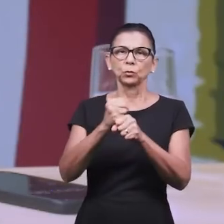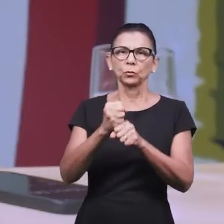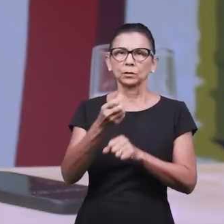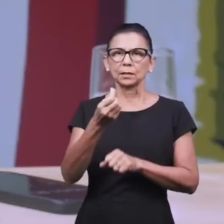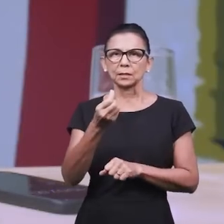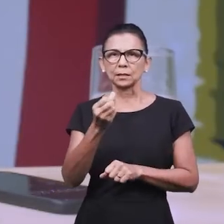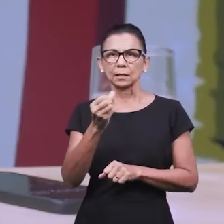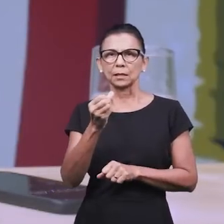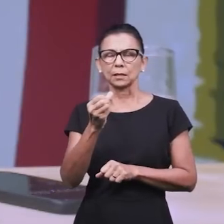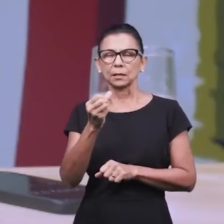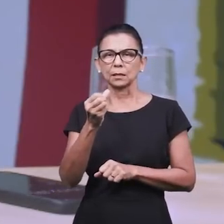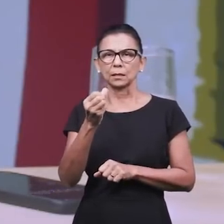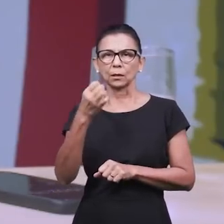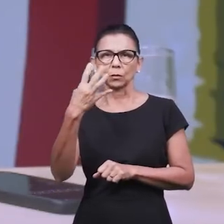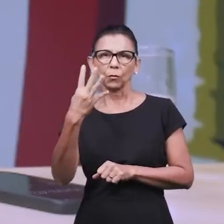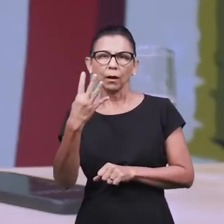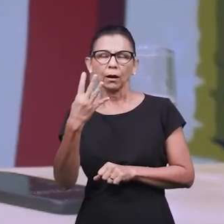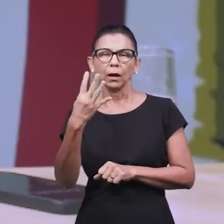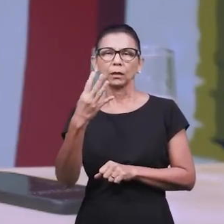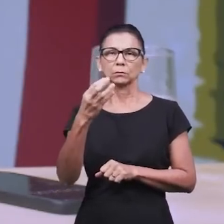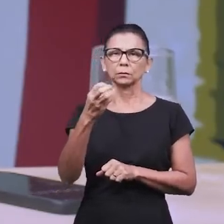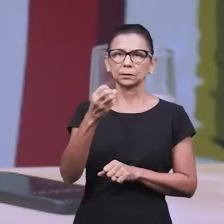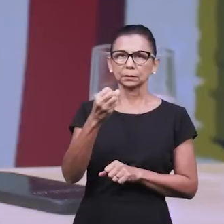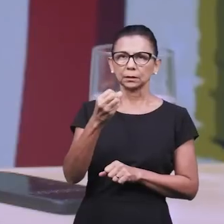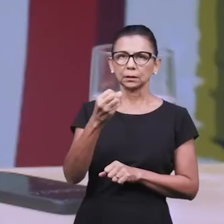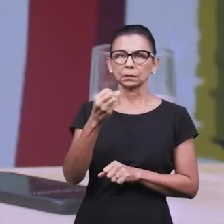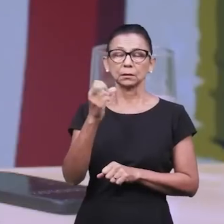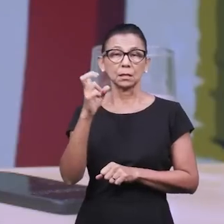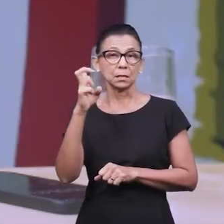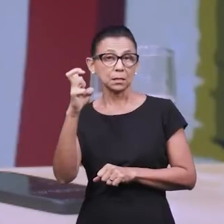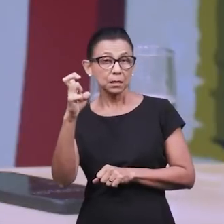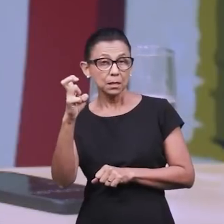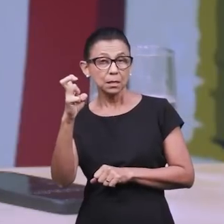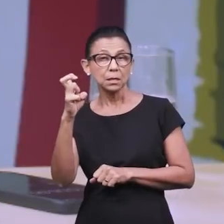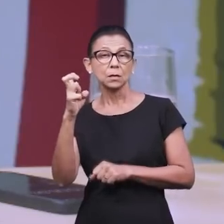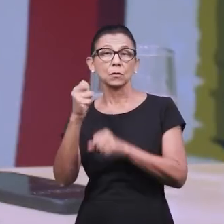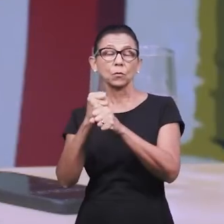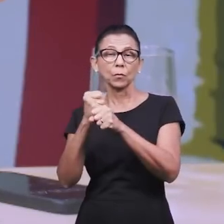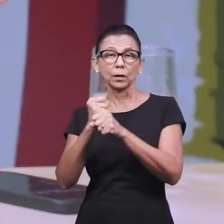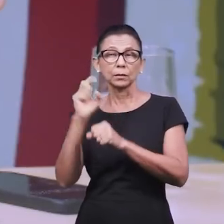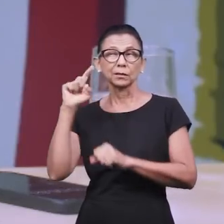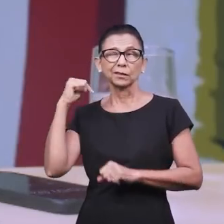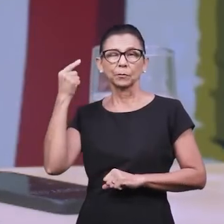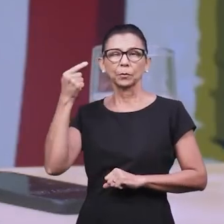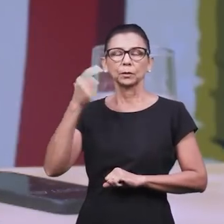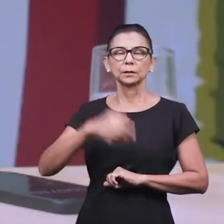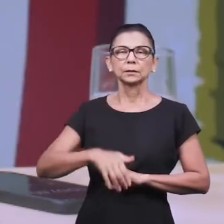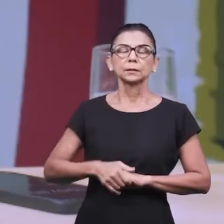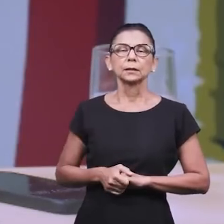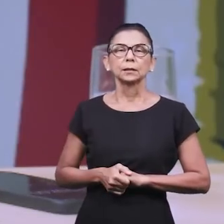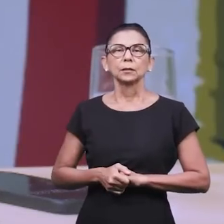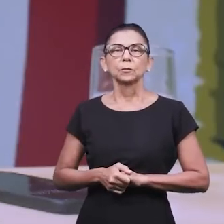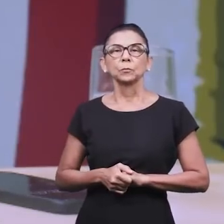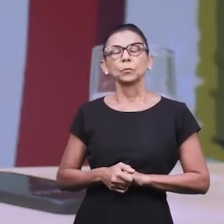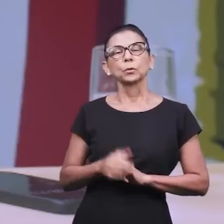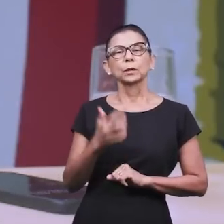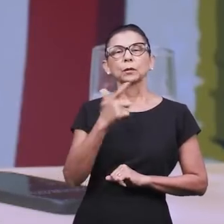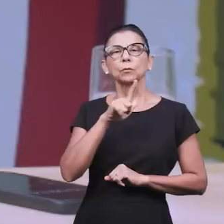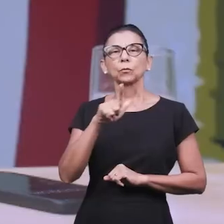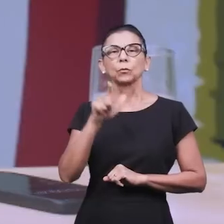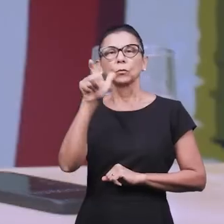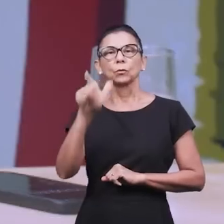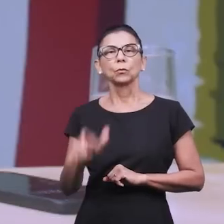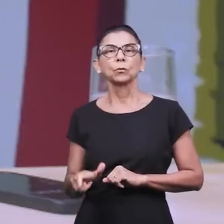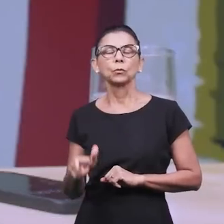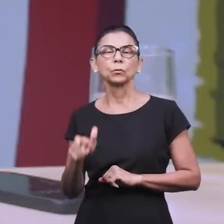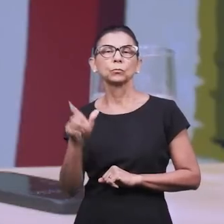64, 65, né? Já depois que Judas tirou a sua própria vida. Já tinha se enforcado.